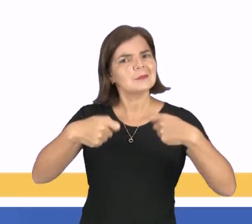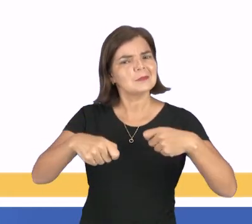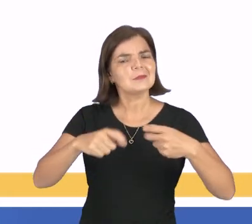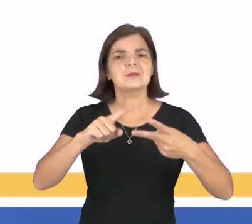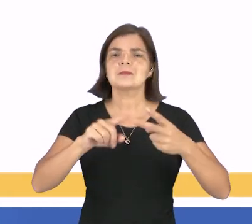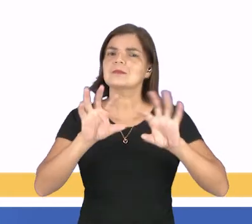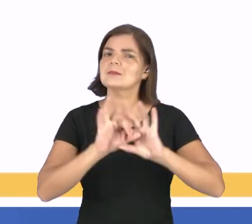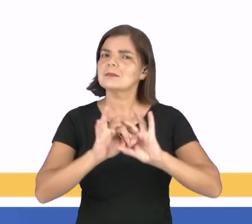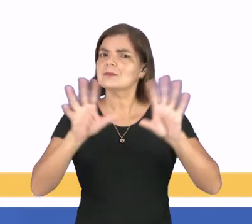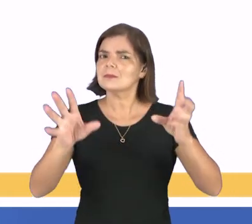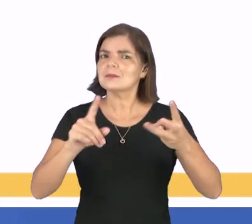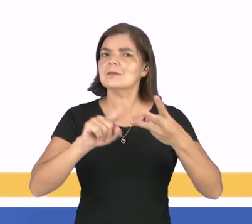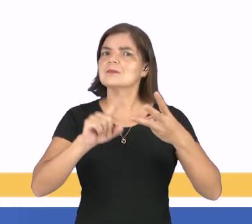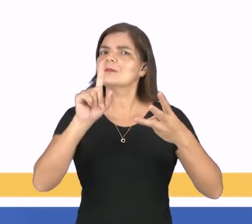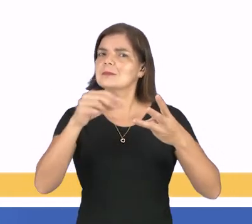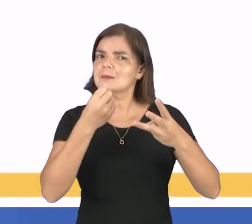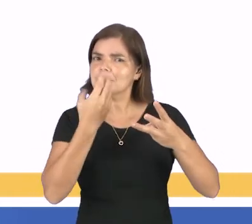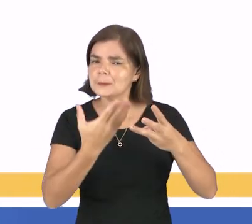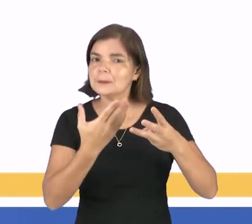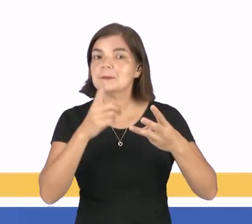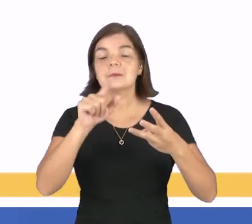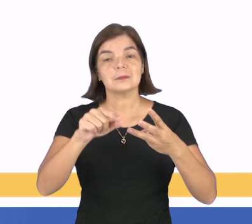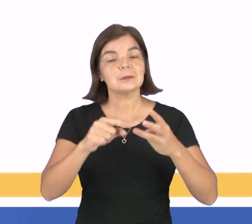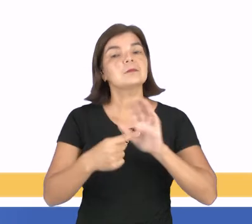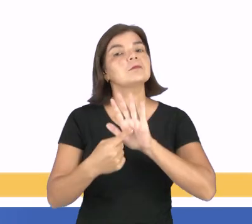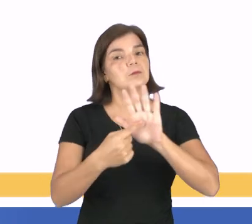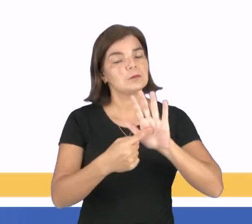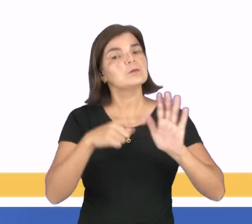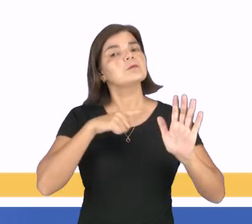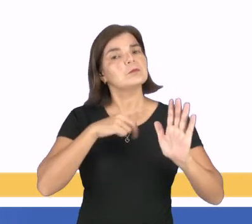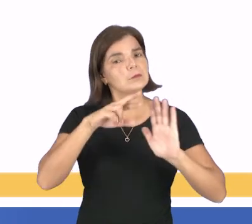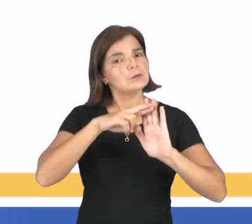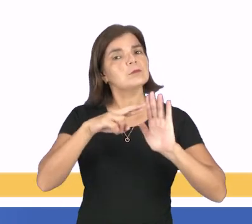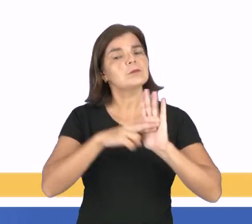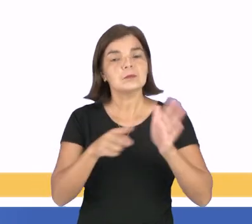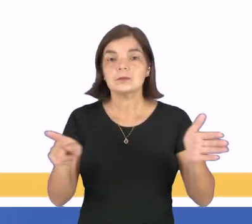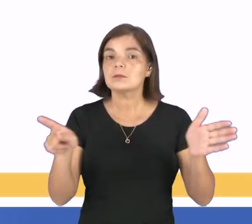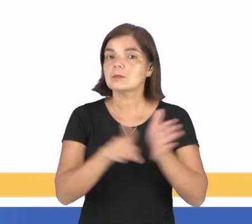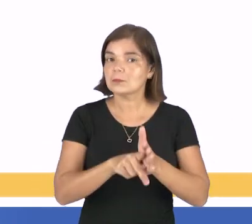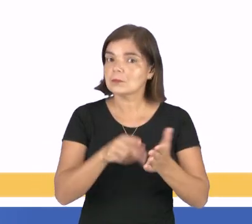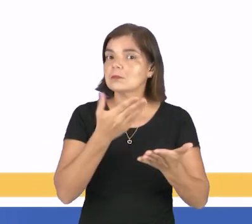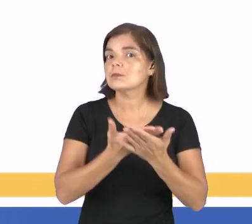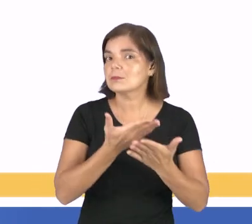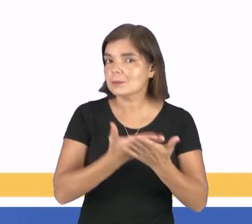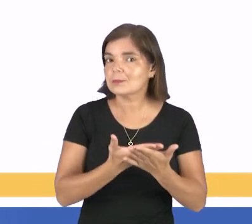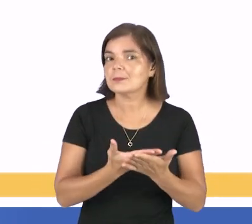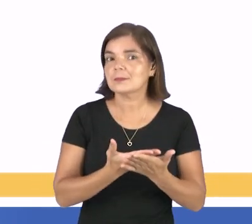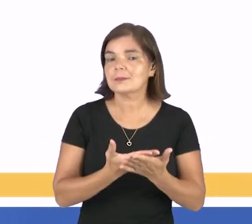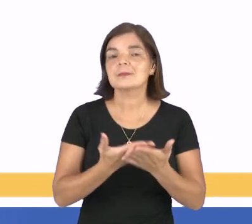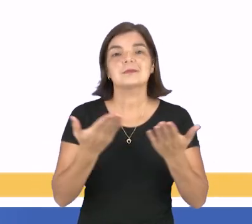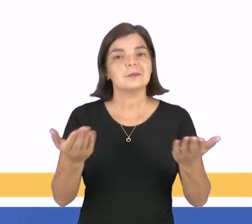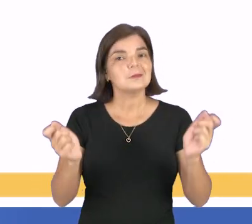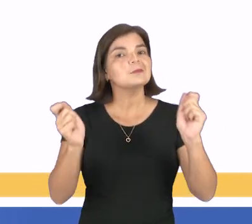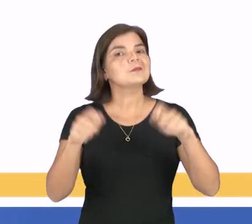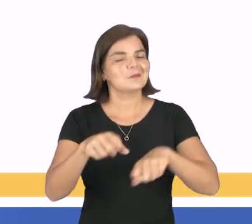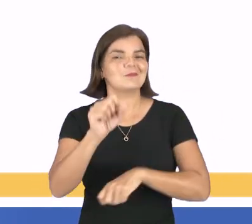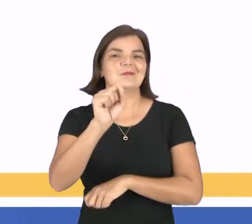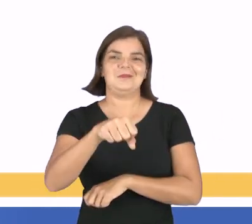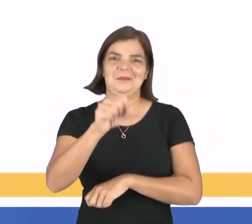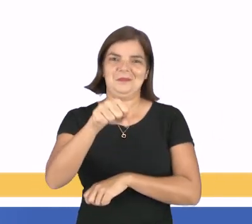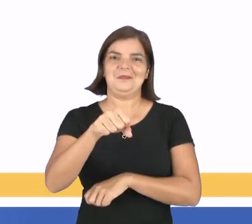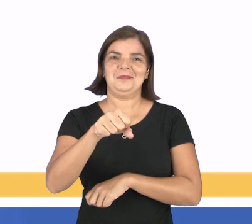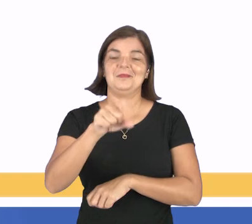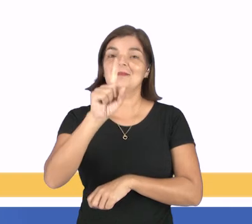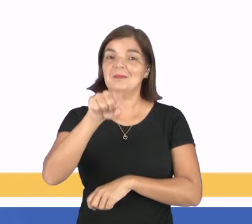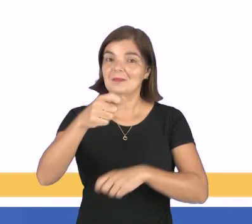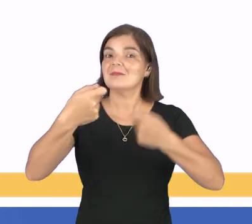é permitido, é bom. Essas expressões têm uma regra específica que nós estudamos. Então, pode sim ficar